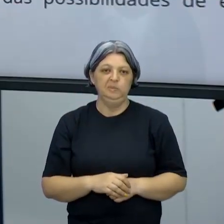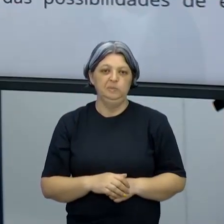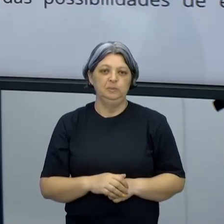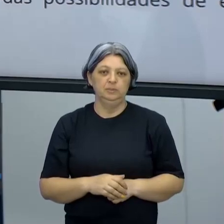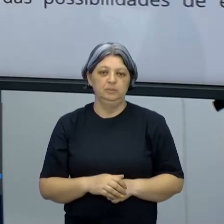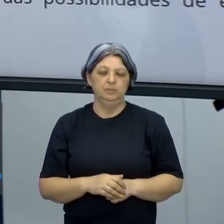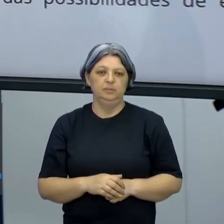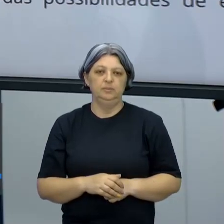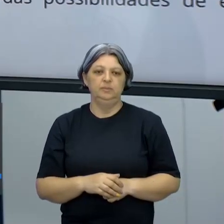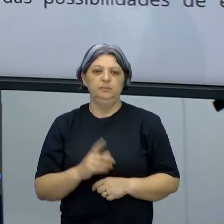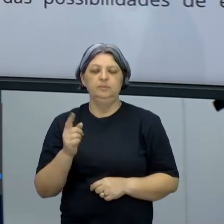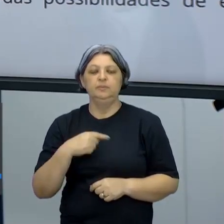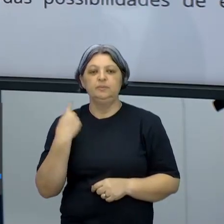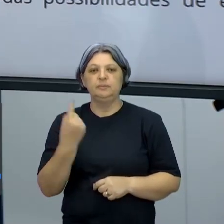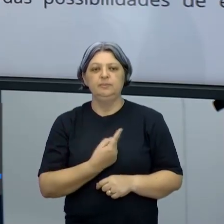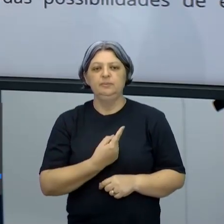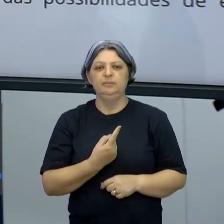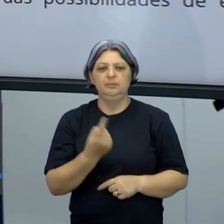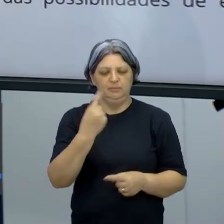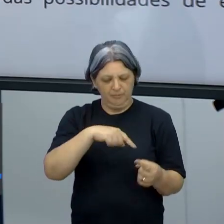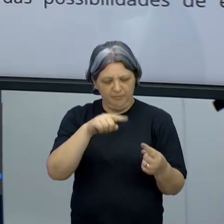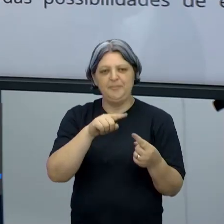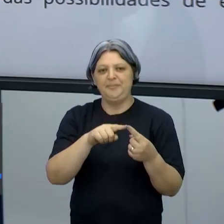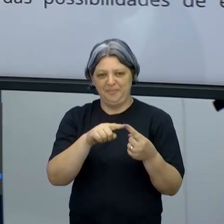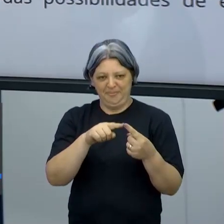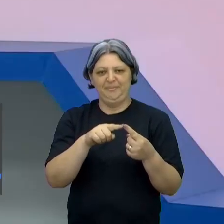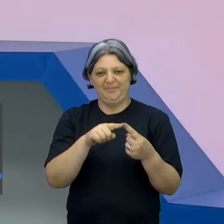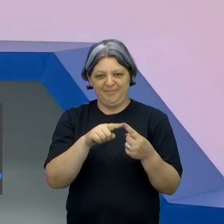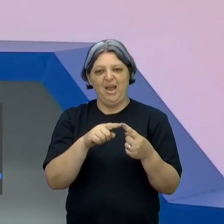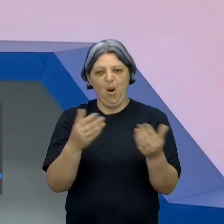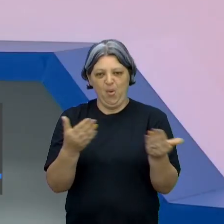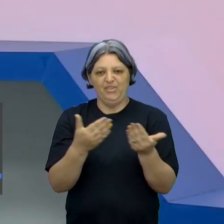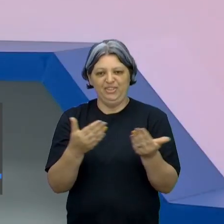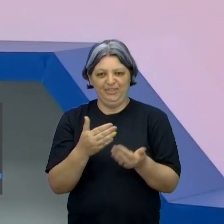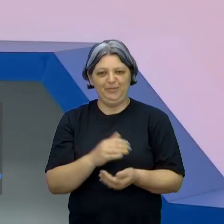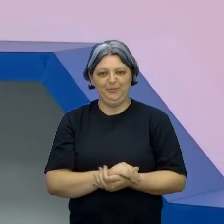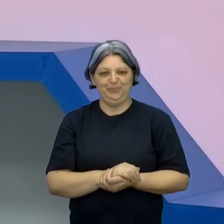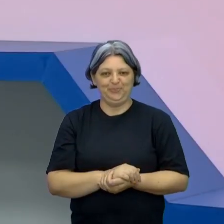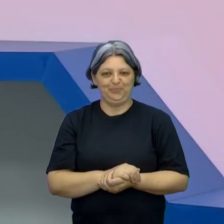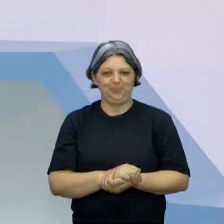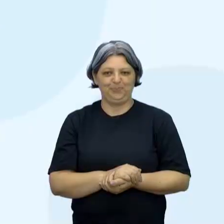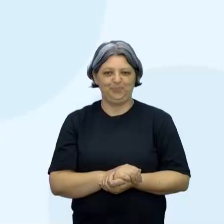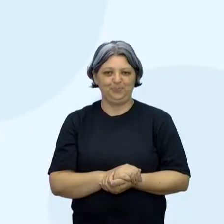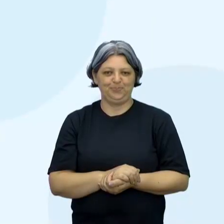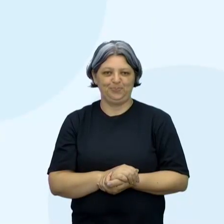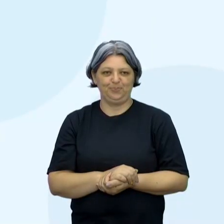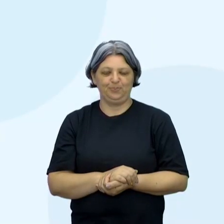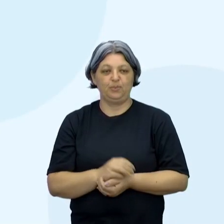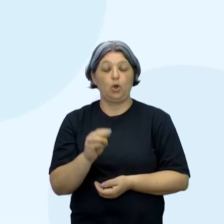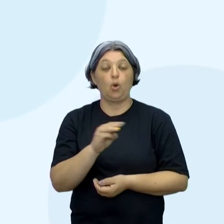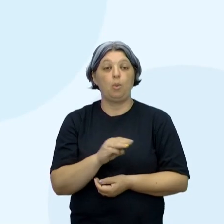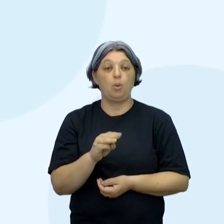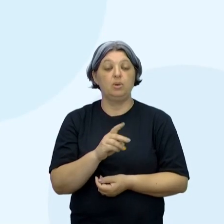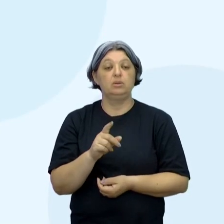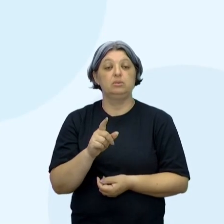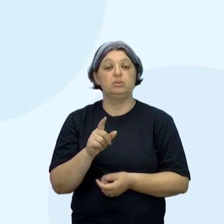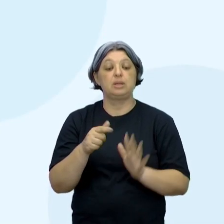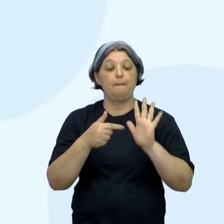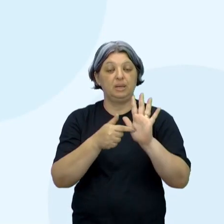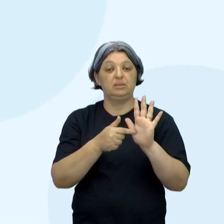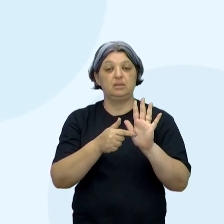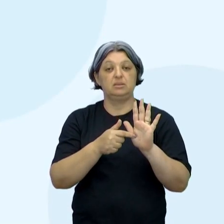a nossa intencionalidade. A nossa intencionalidade. Olha só, momentos das apresentações em escola.